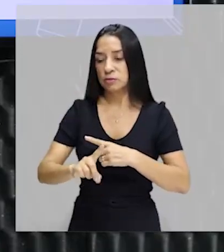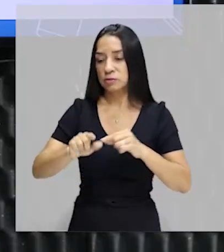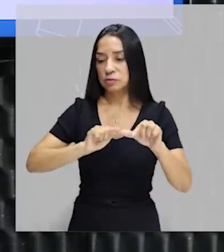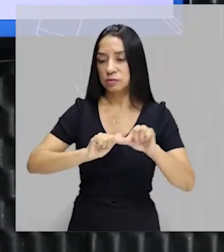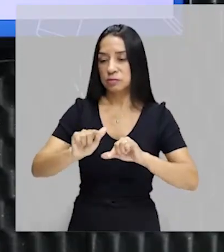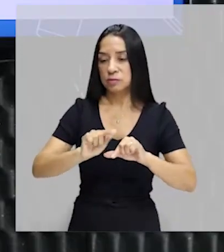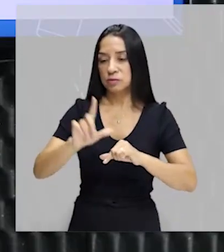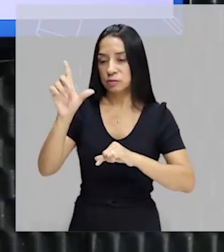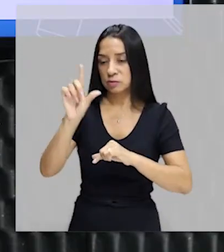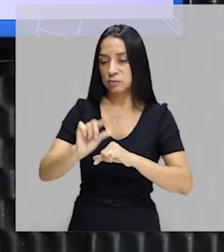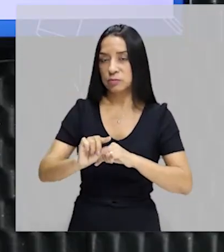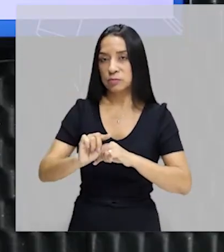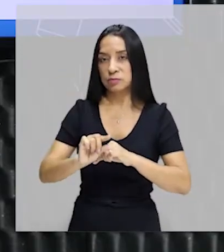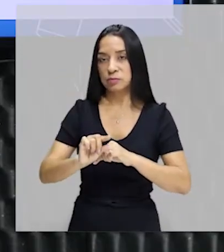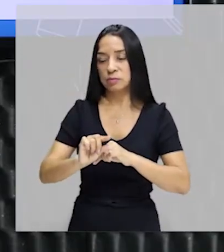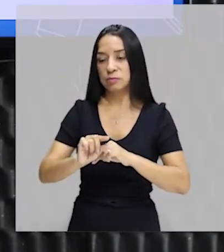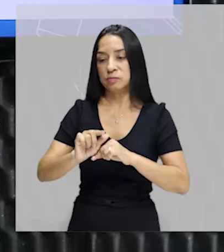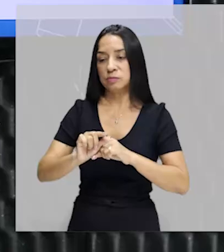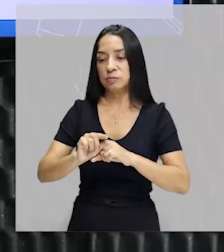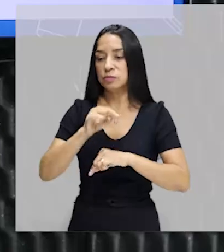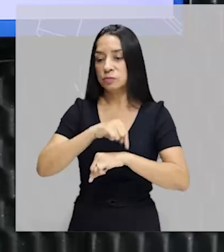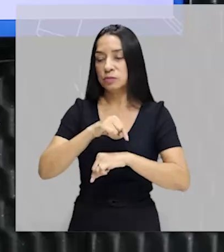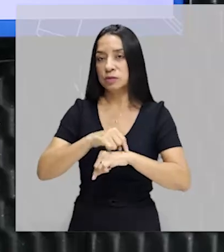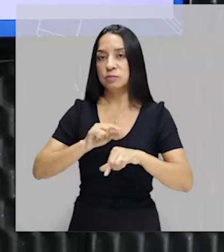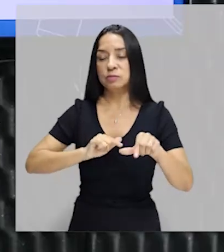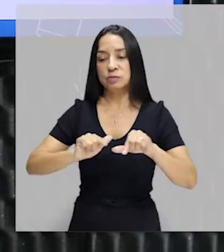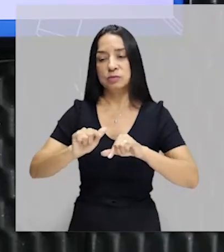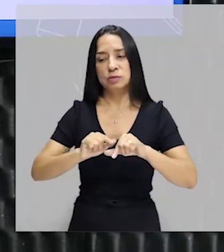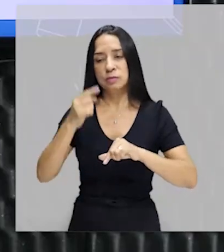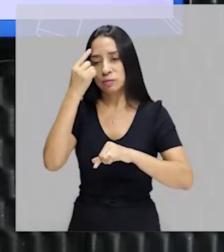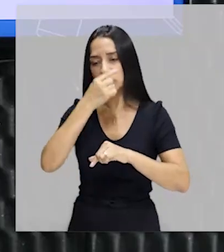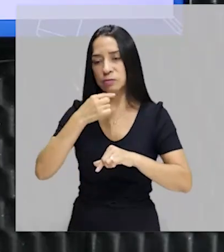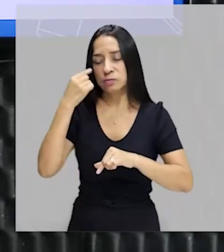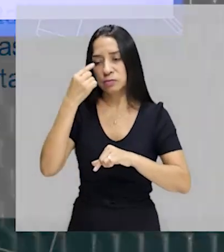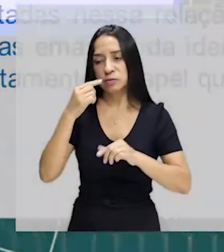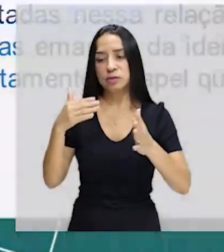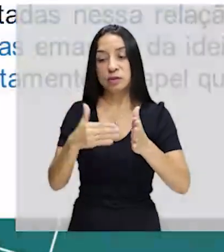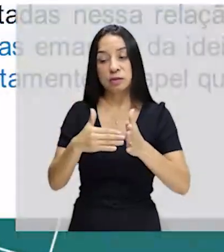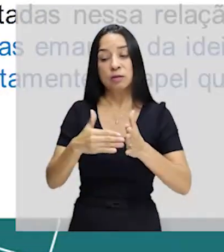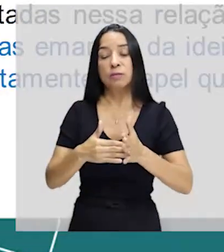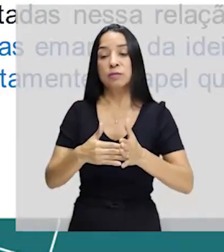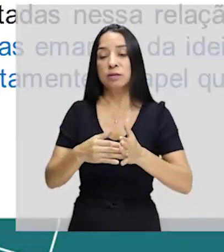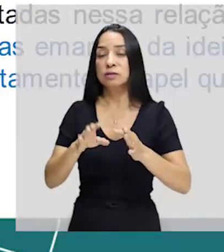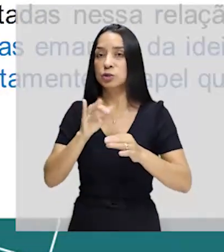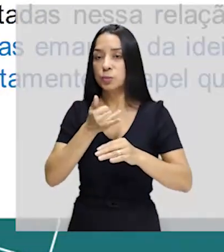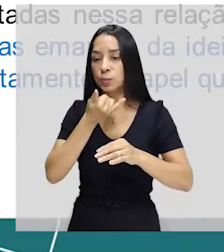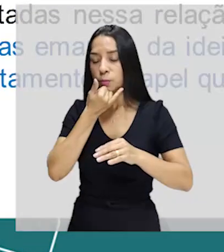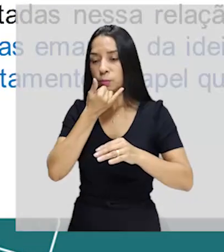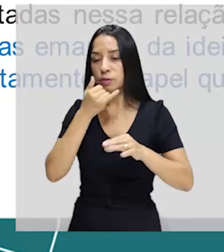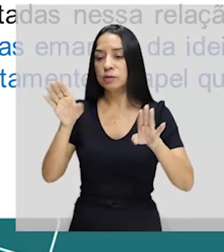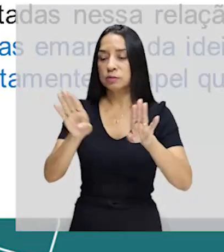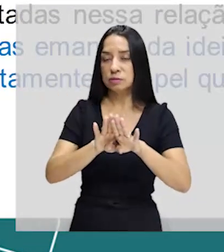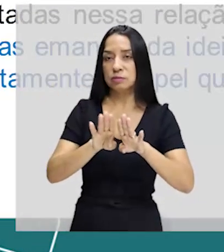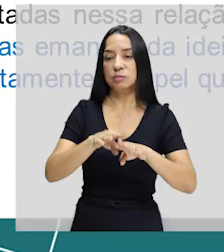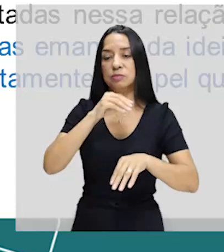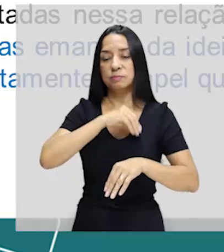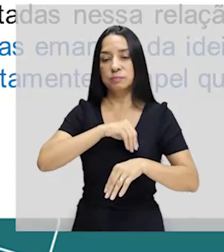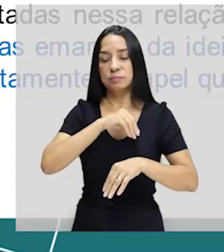jornada de trabalho para 8 horas e até mesmo a salário mínimo. Na Alemanha, por exemplo, em